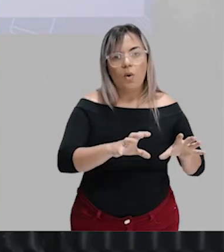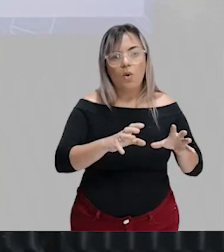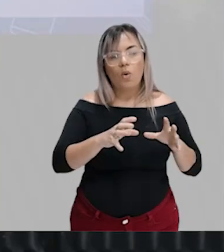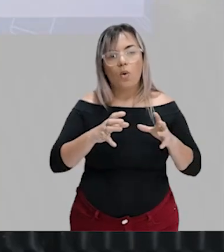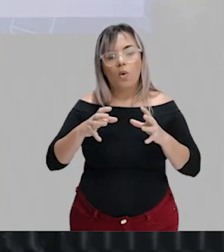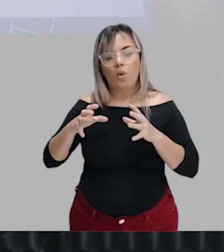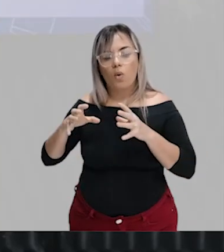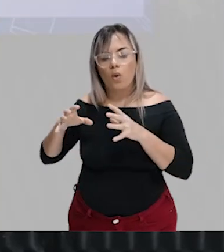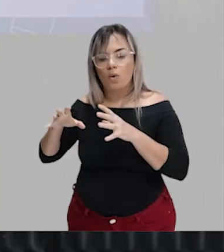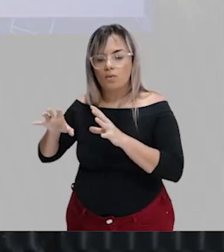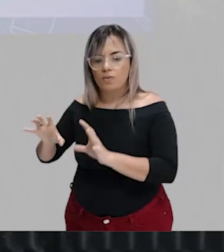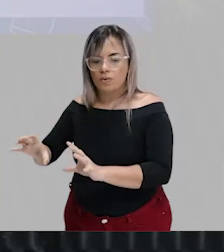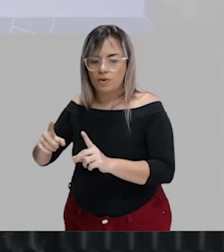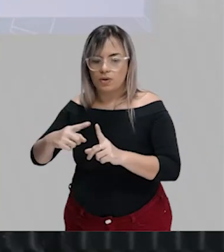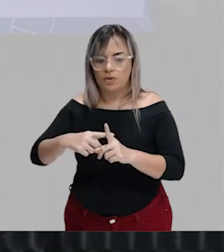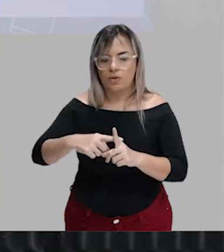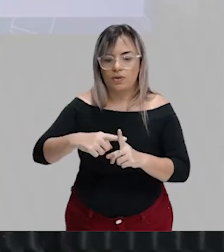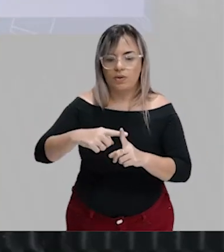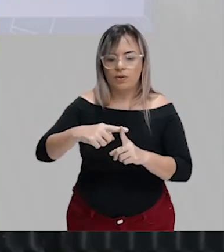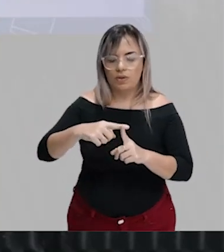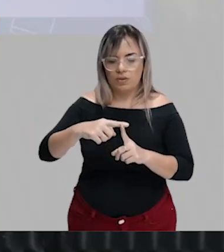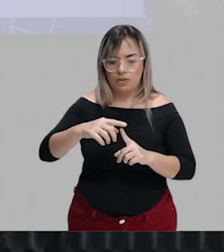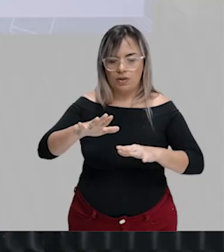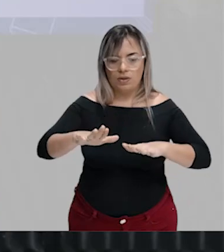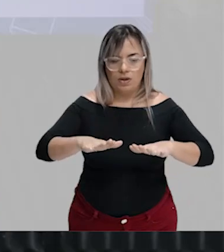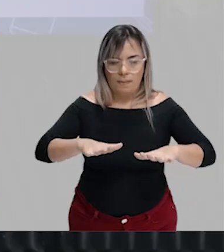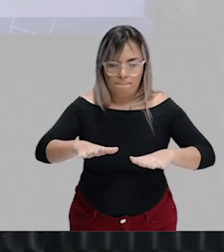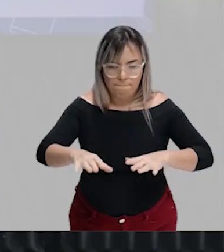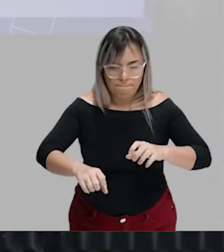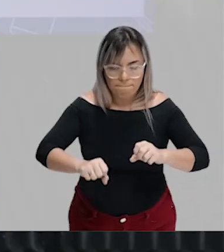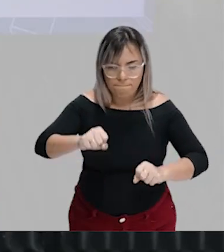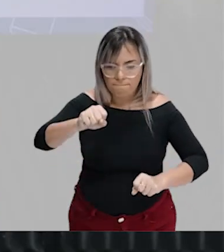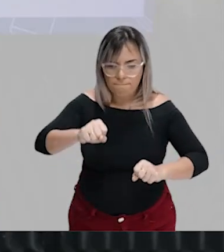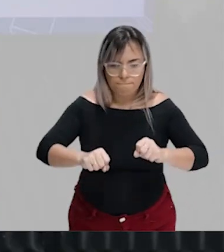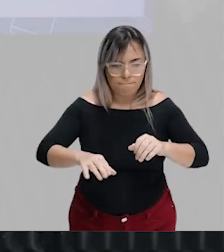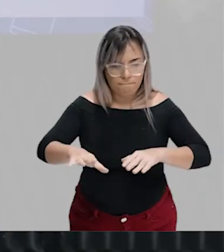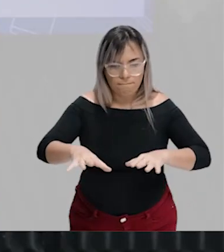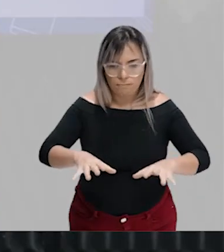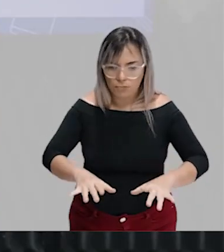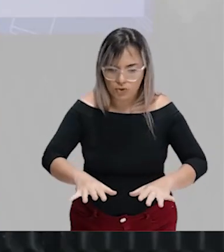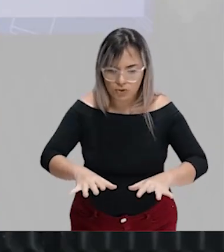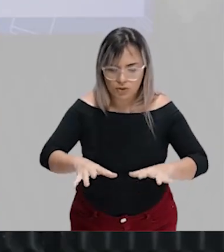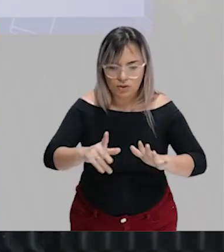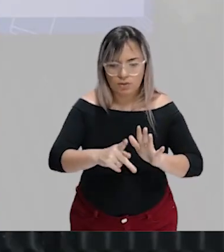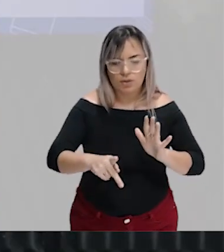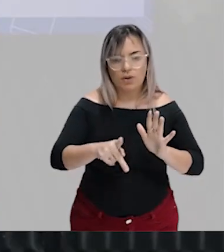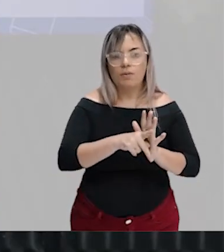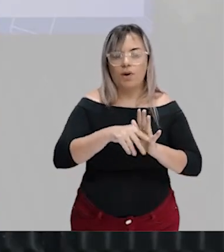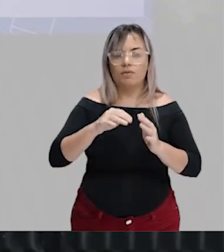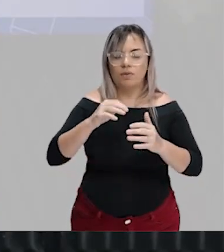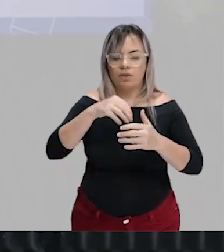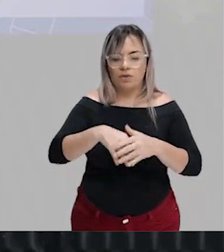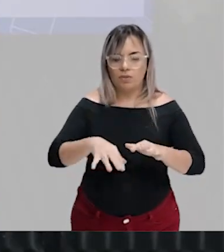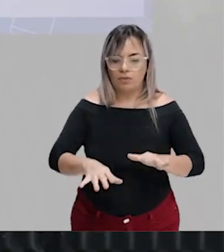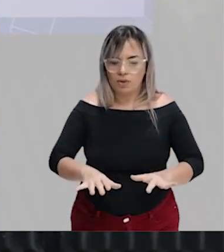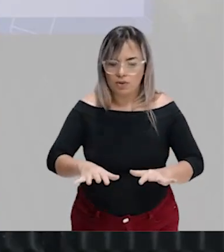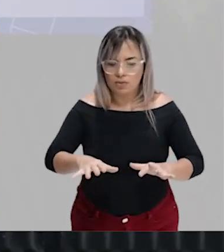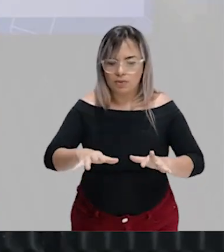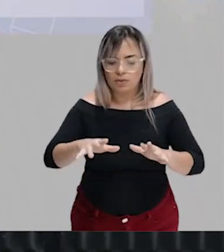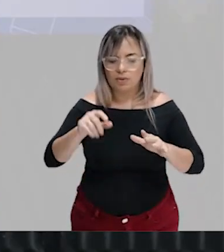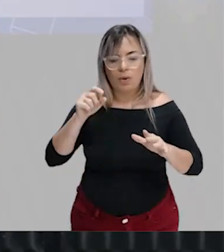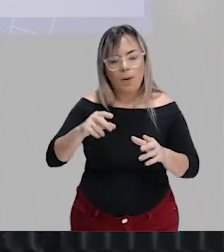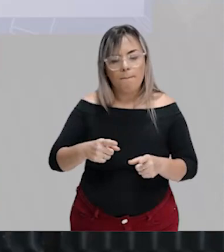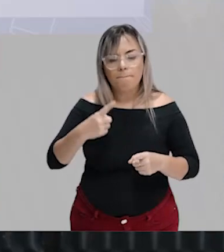do próprio fluido em razão da diferença de densidade entre as partes deste fluido, certo?